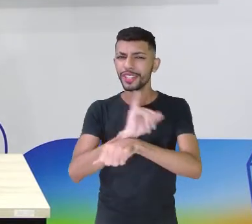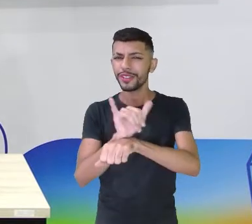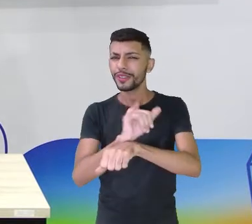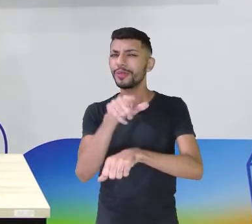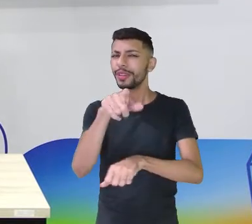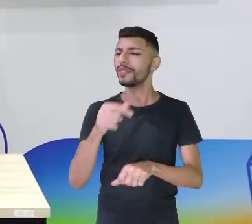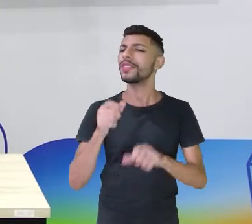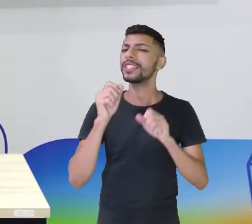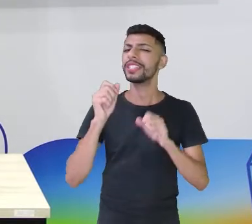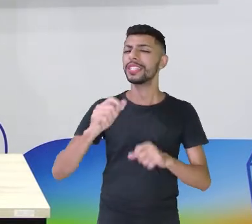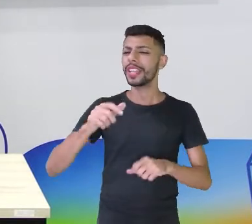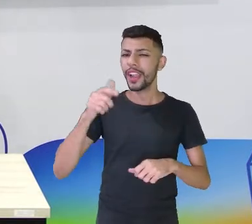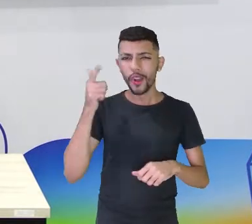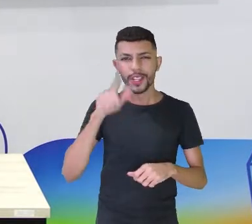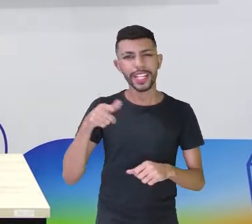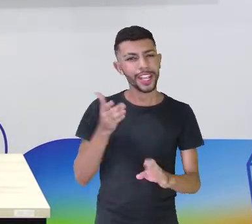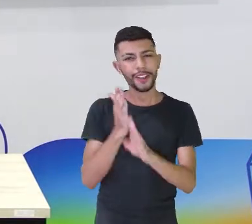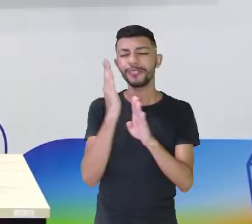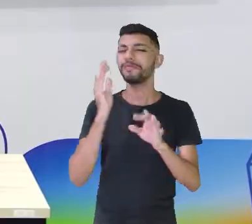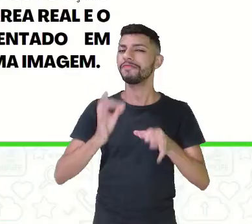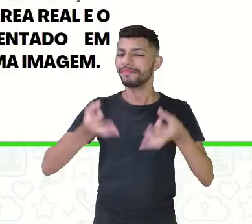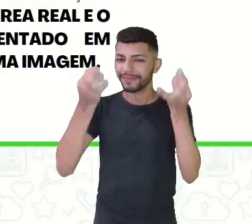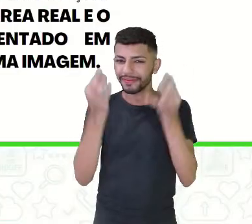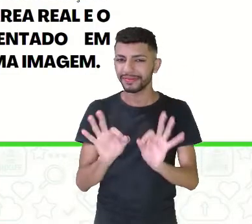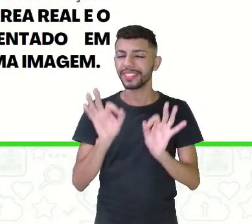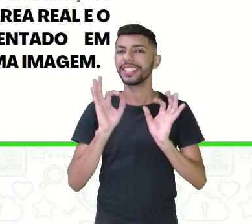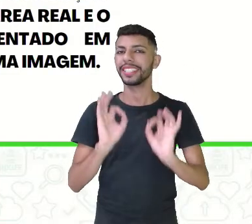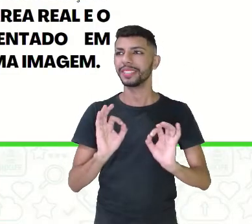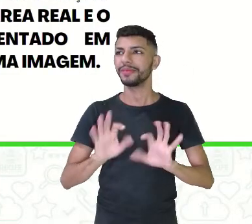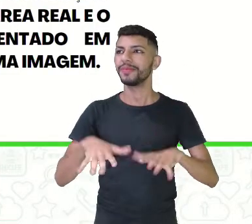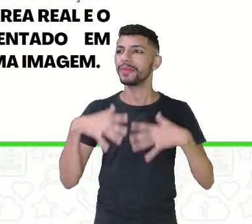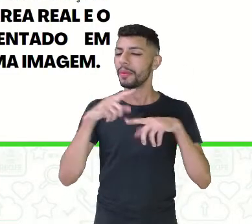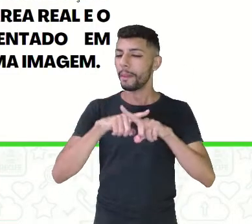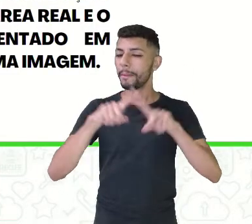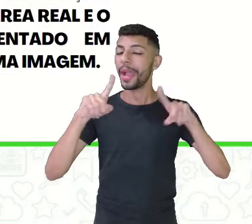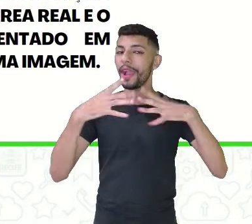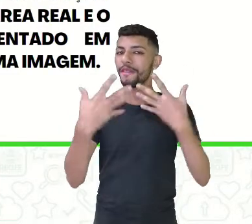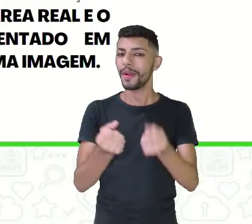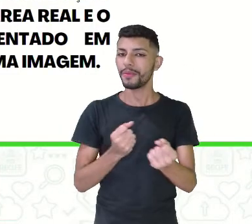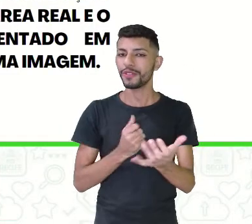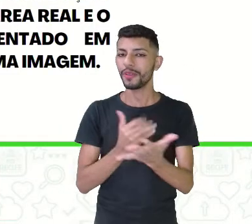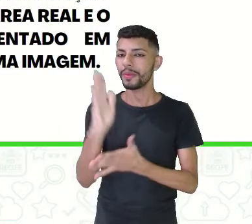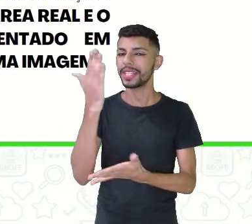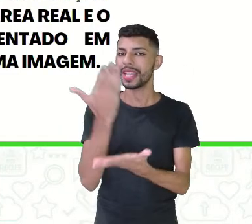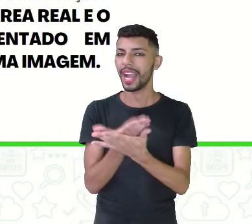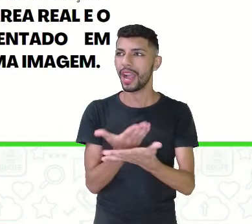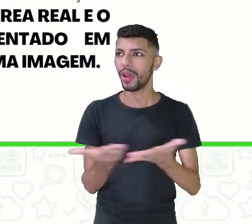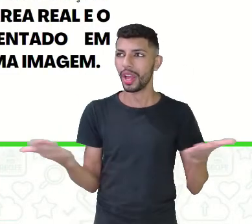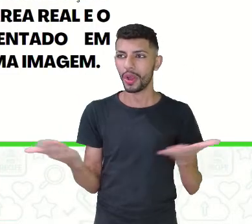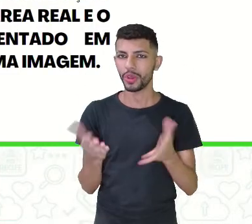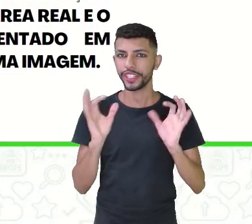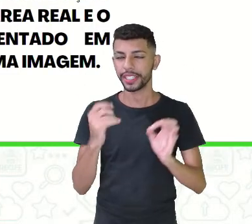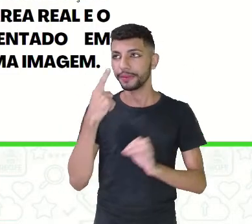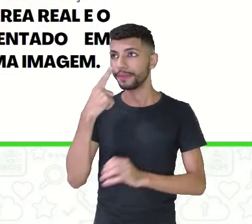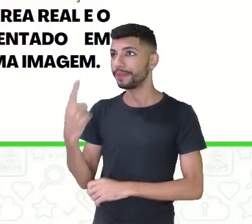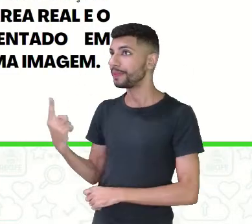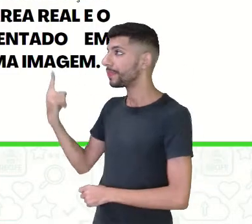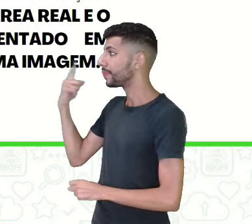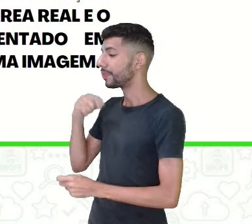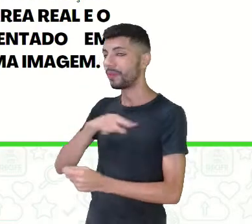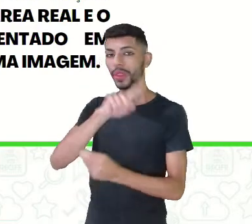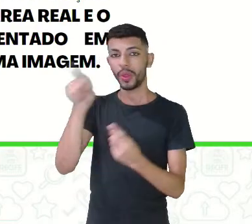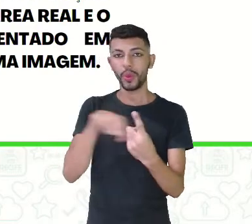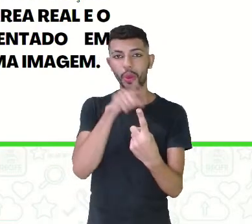letra ali como é bonita. Mas vamos começar a nossa aula de hoje. O objetivo principal é fazer